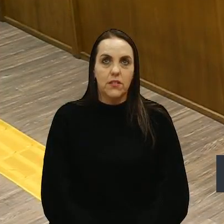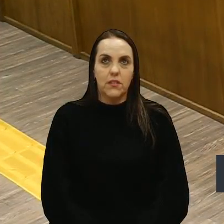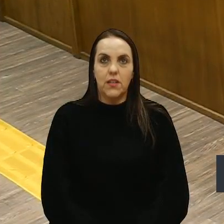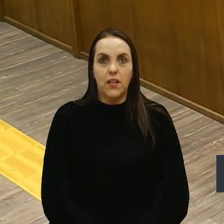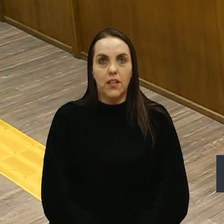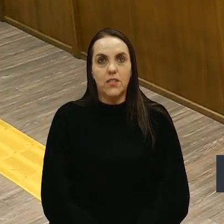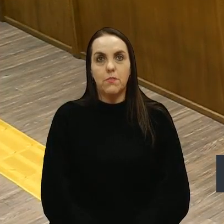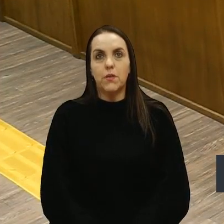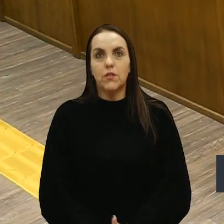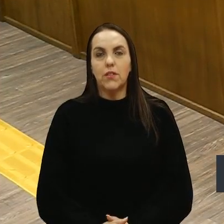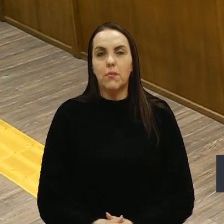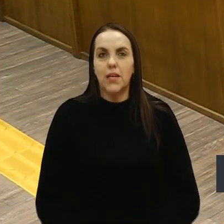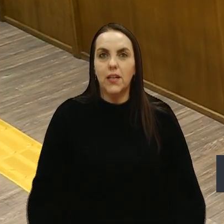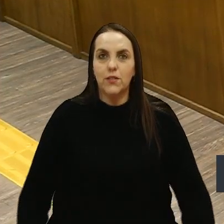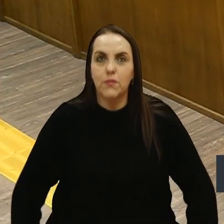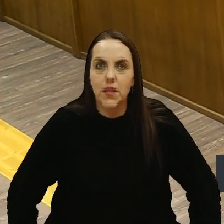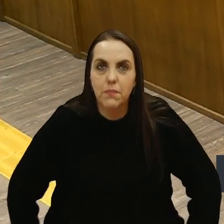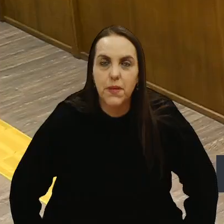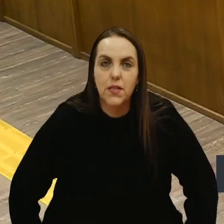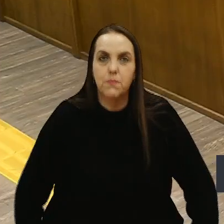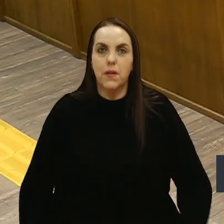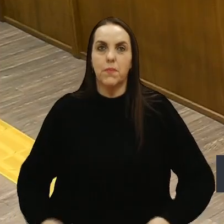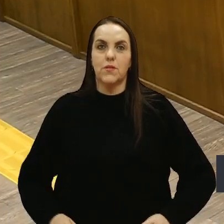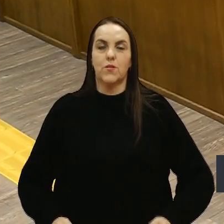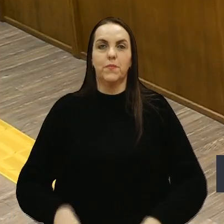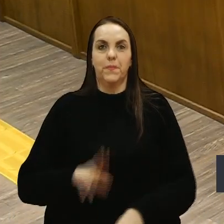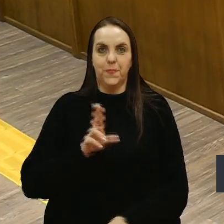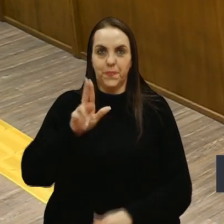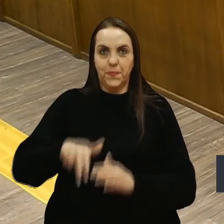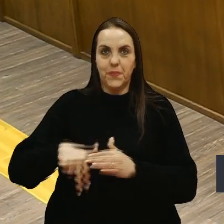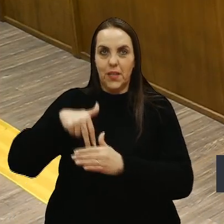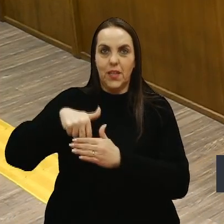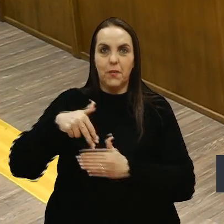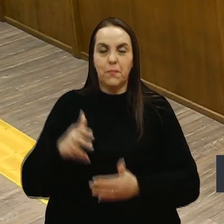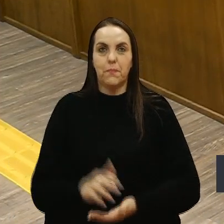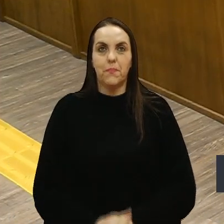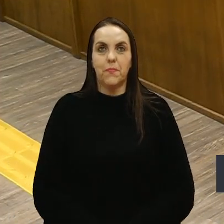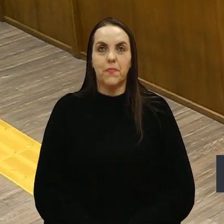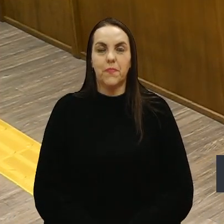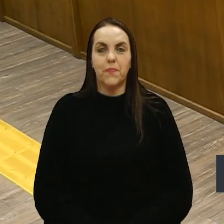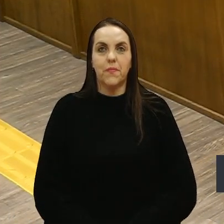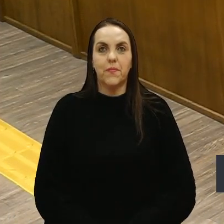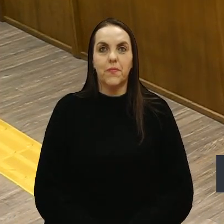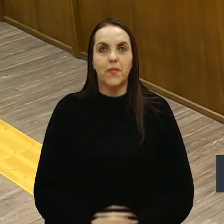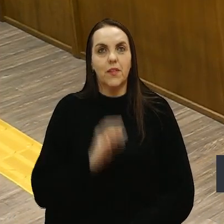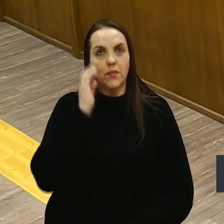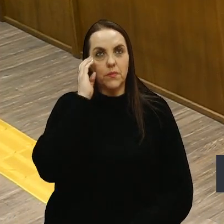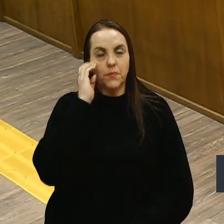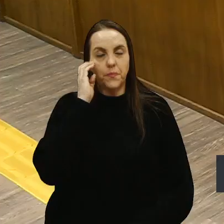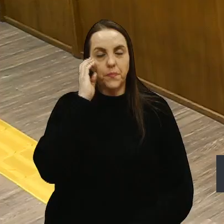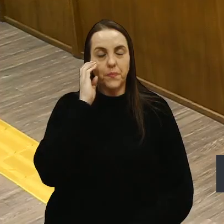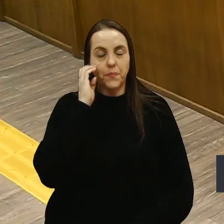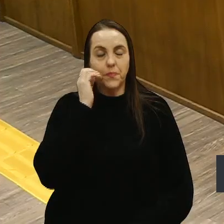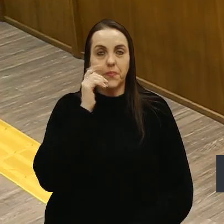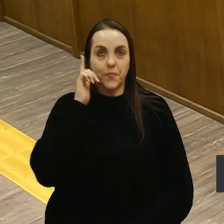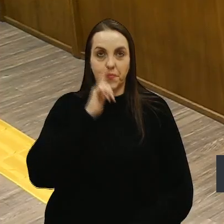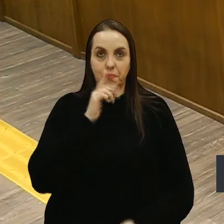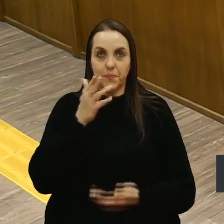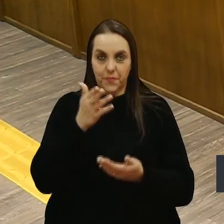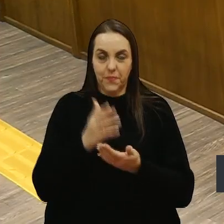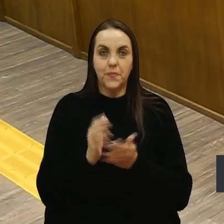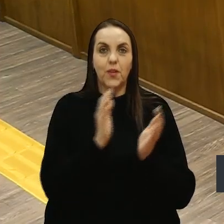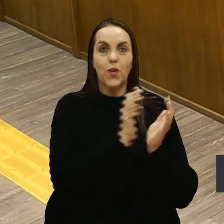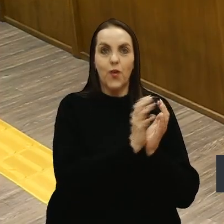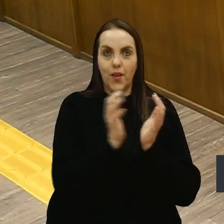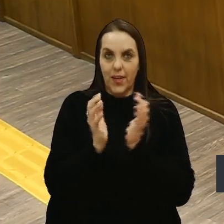Continuando da tribuna, vereador Lucas Carenhato. Então, bom, nós estamos aqui, eu quero entrar no assunto, os colegas aqui